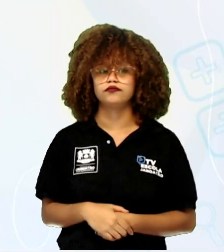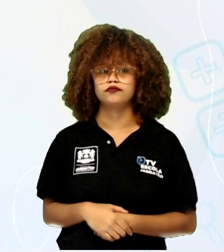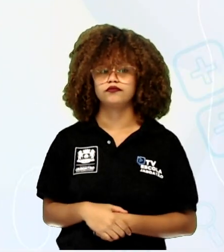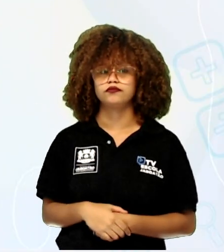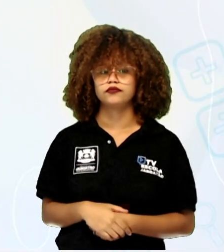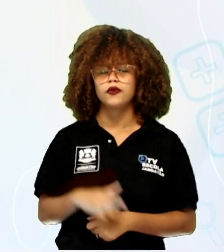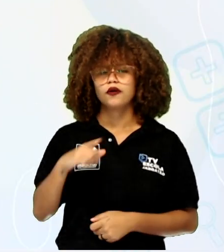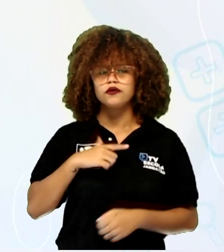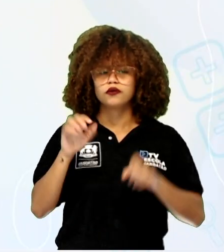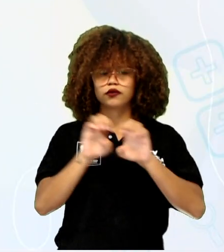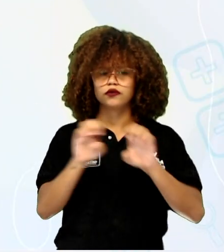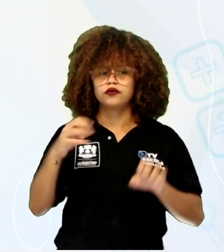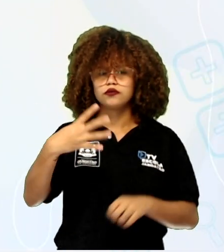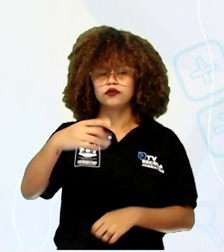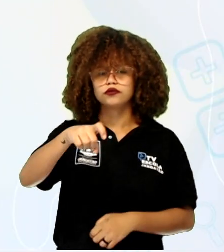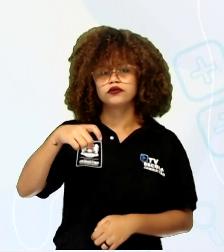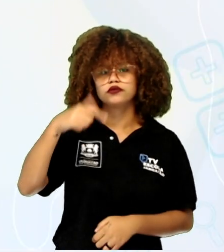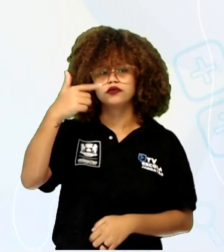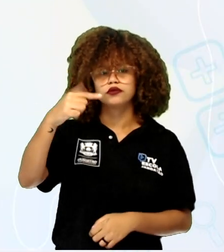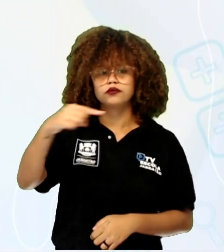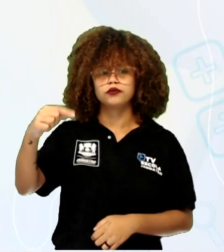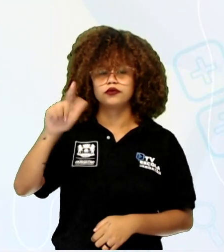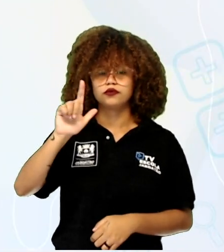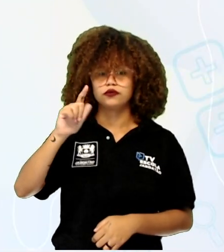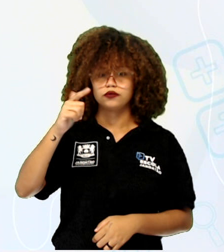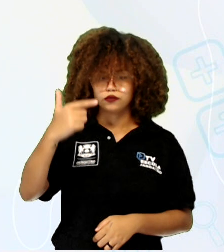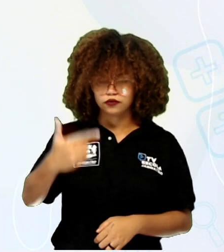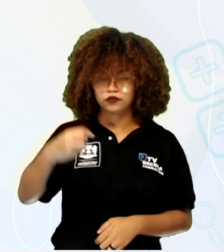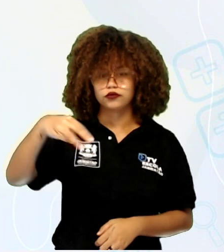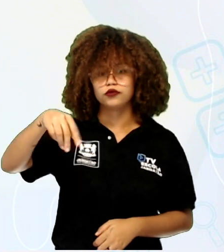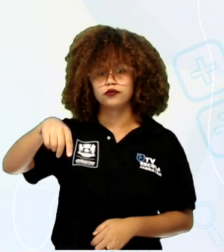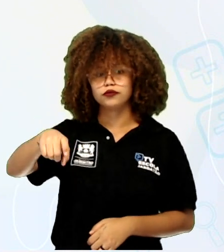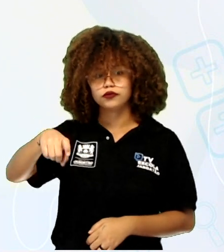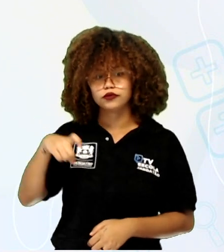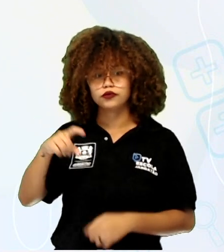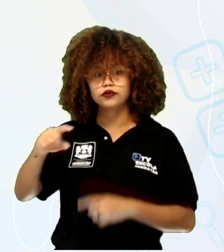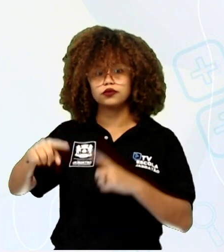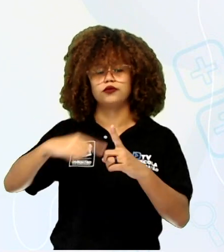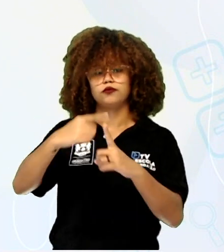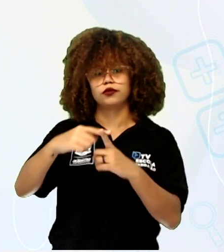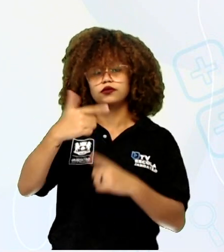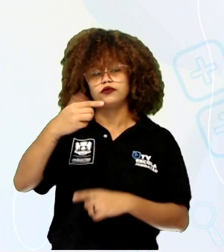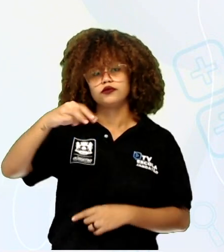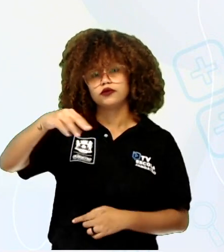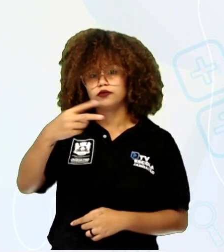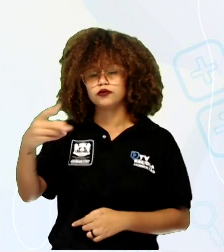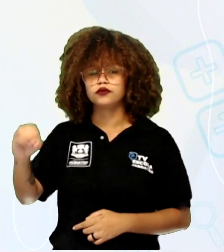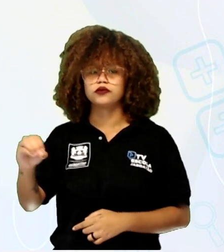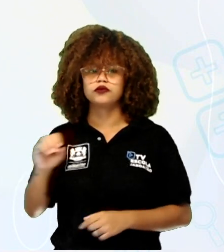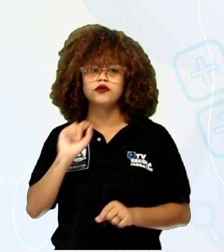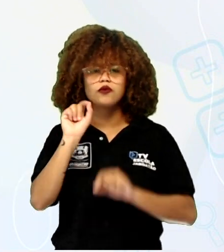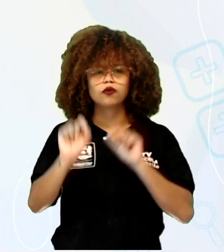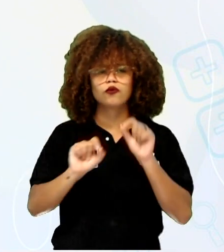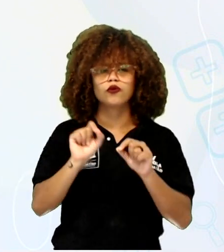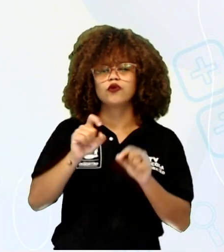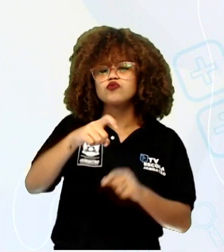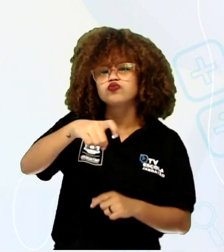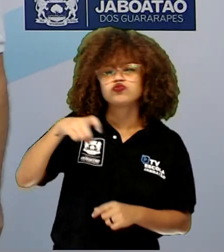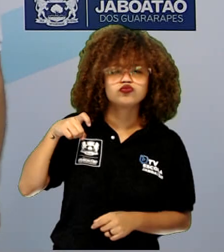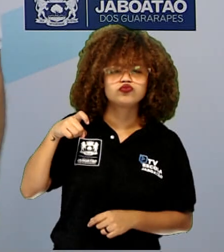da da equação 4x ao quadrado menos 2 MX + 2m = 0 com incógnita